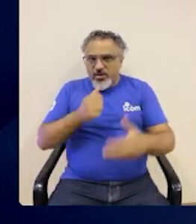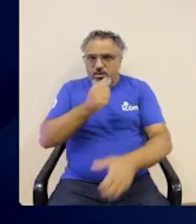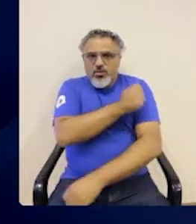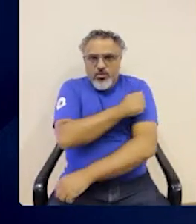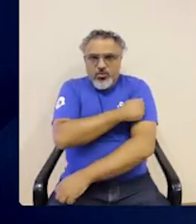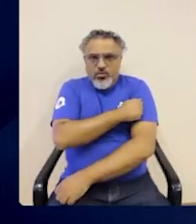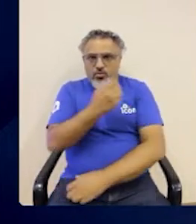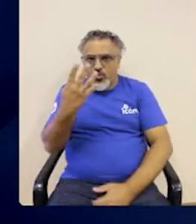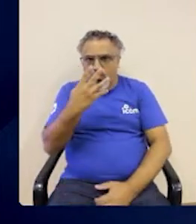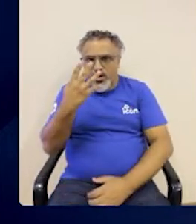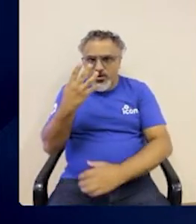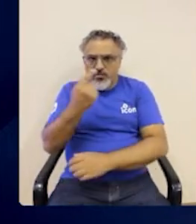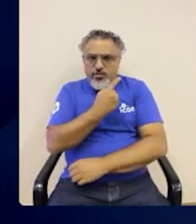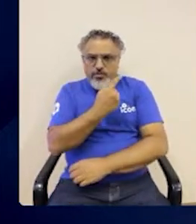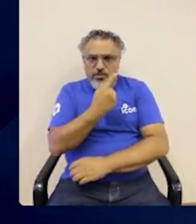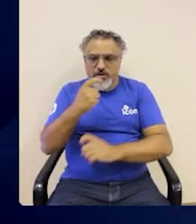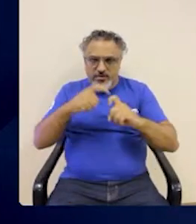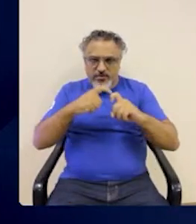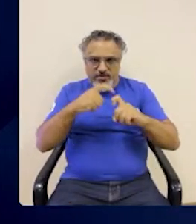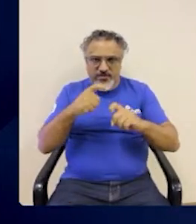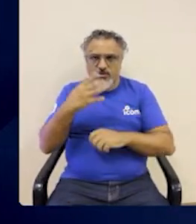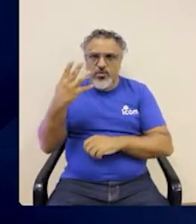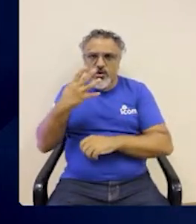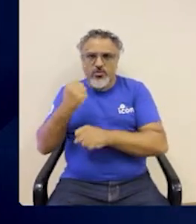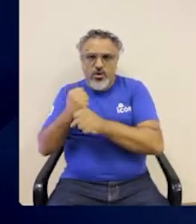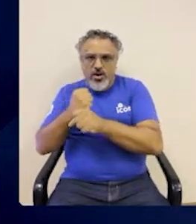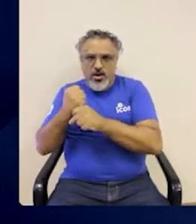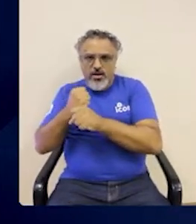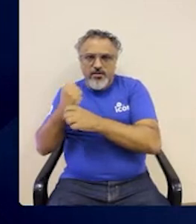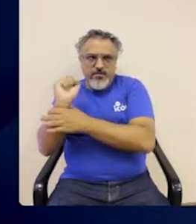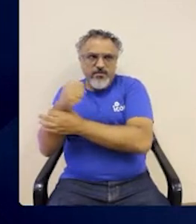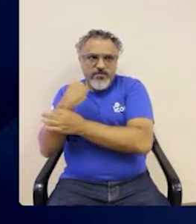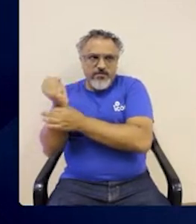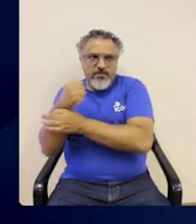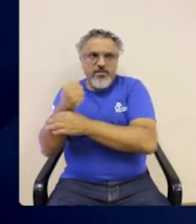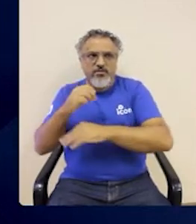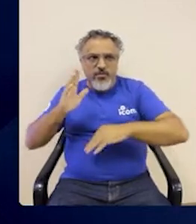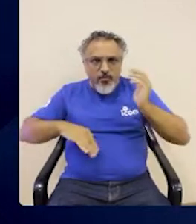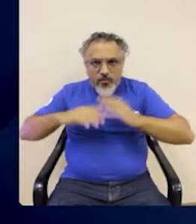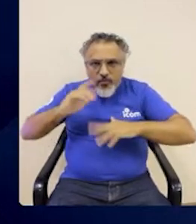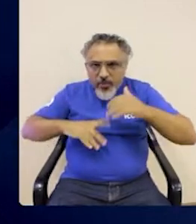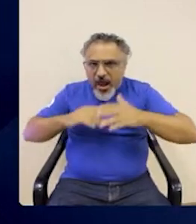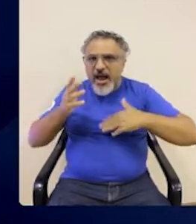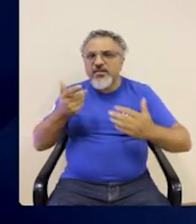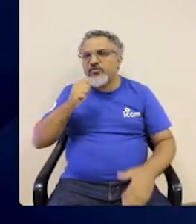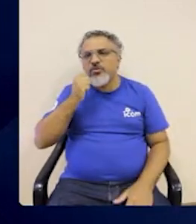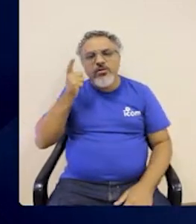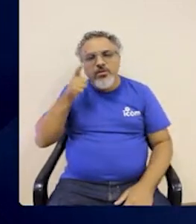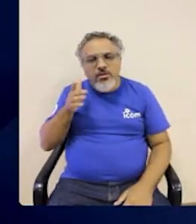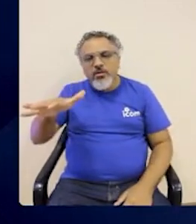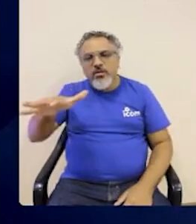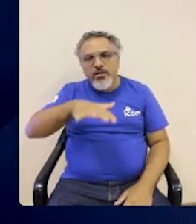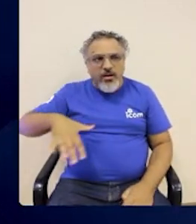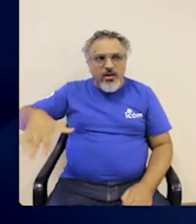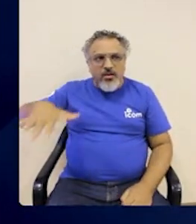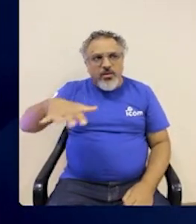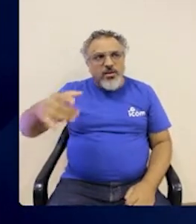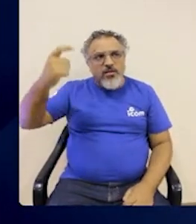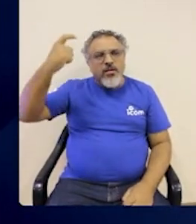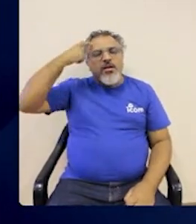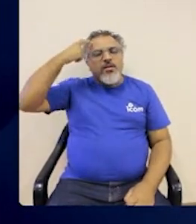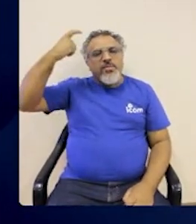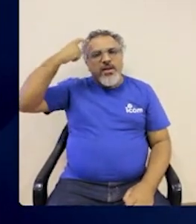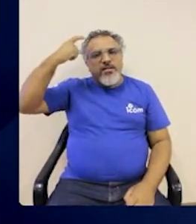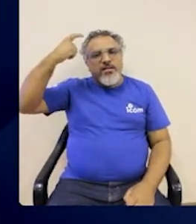4º ano da FIS e 1º ano da medicina, são disciplinas teórico-práticas, então eles estão em campo. E uma coisa que eu estava pensando é por